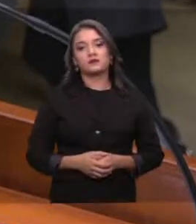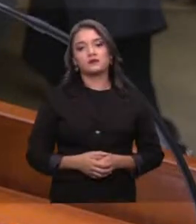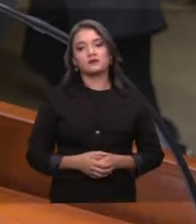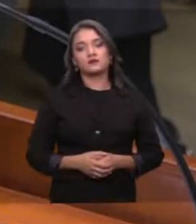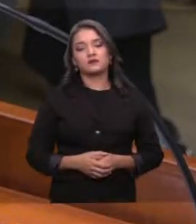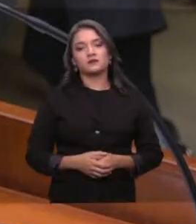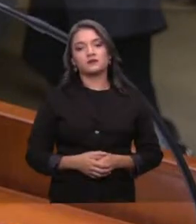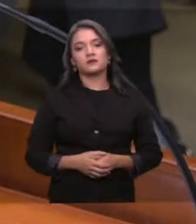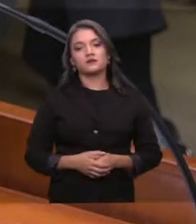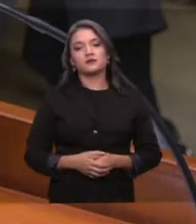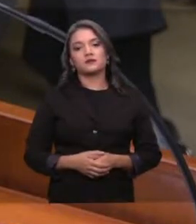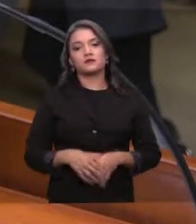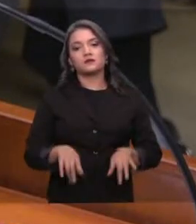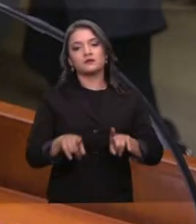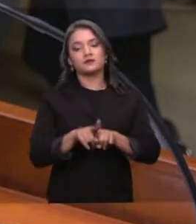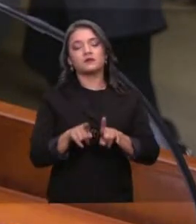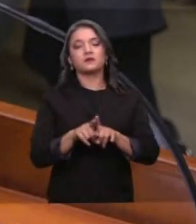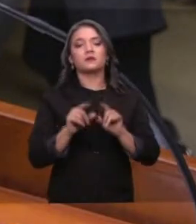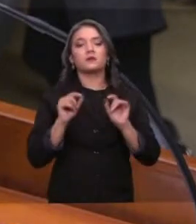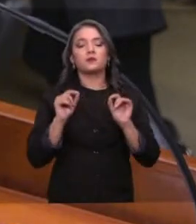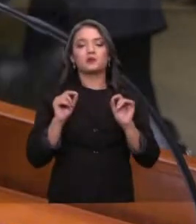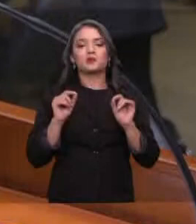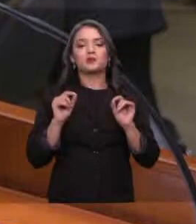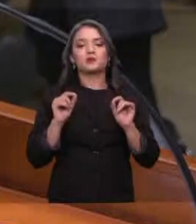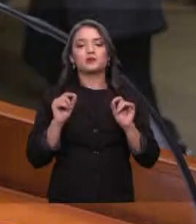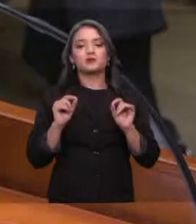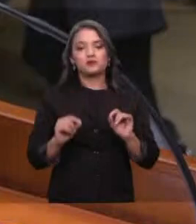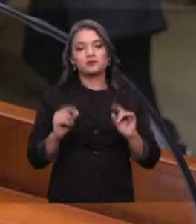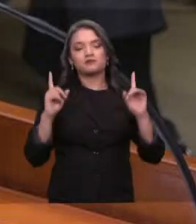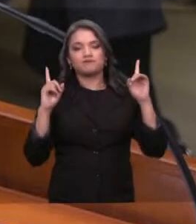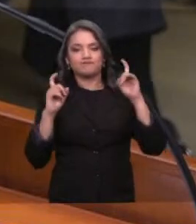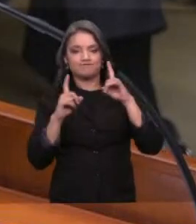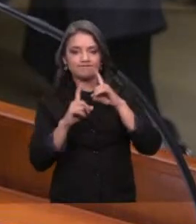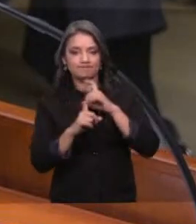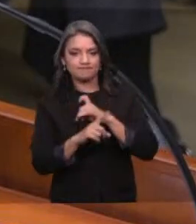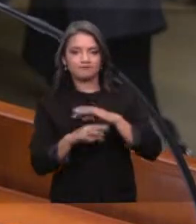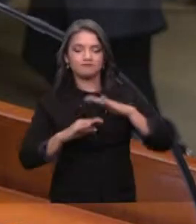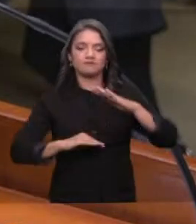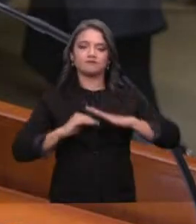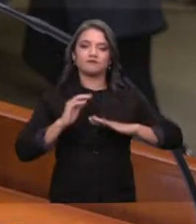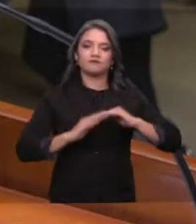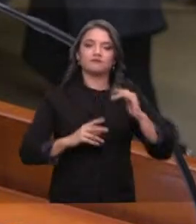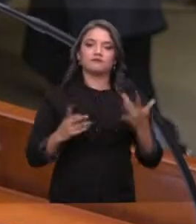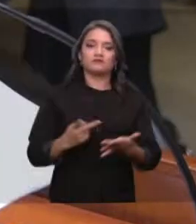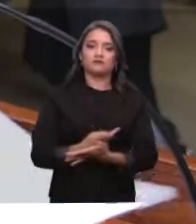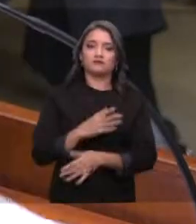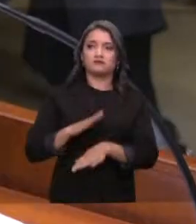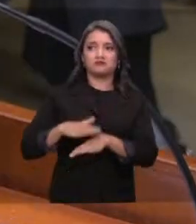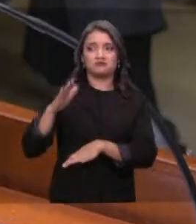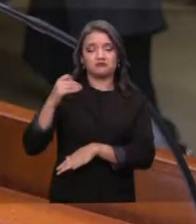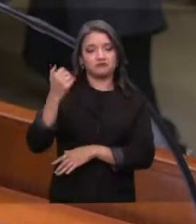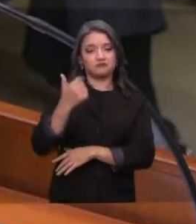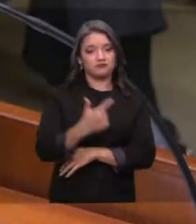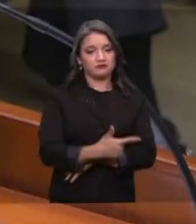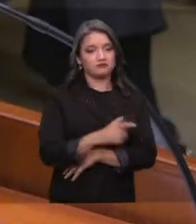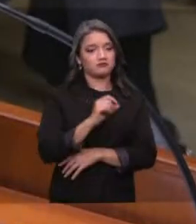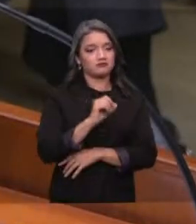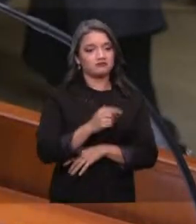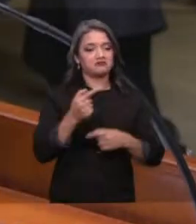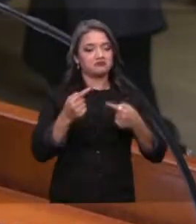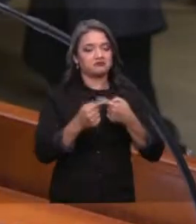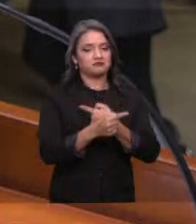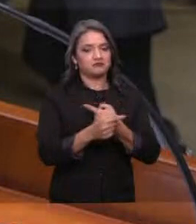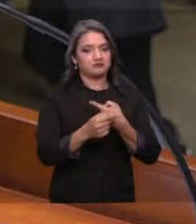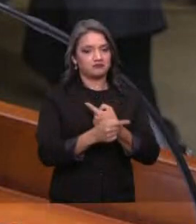de implementação das medidas e também quanto às supostas dificuldades práticas nessa implementação do que exatamente a uma